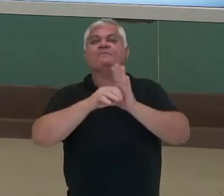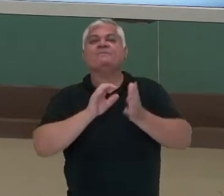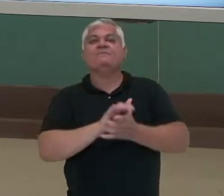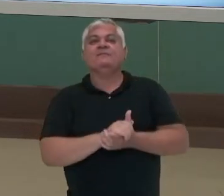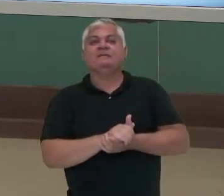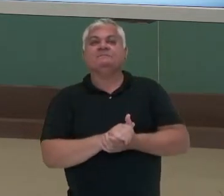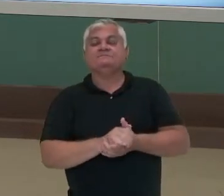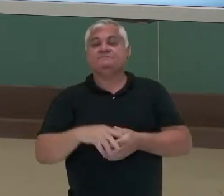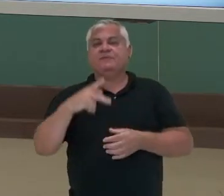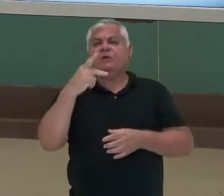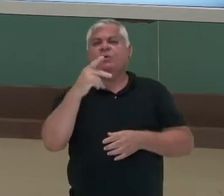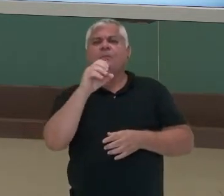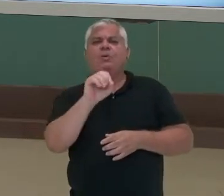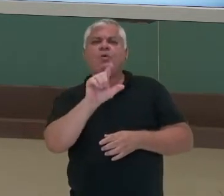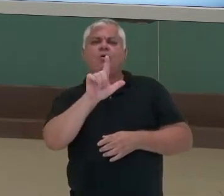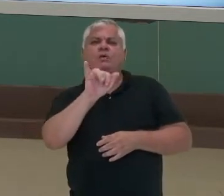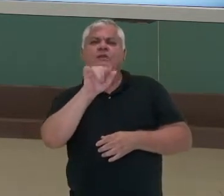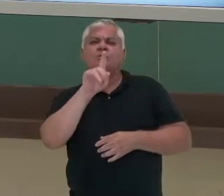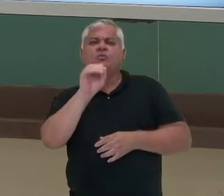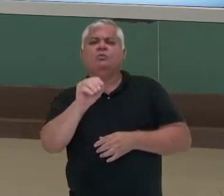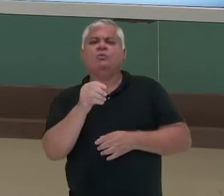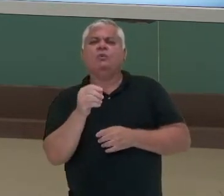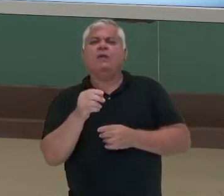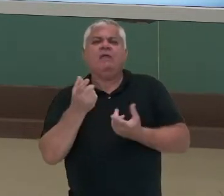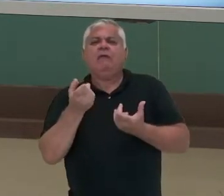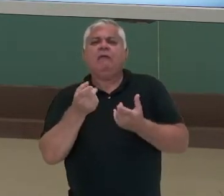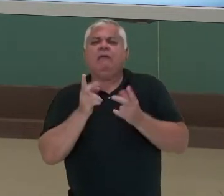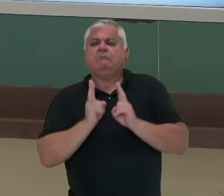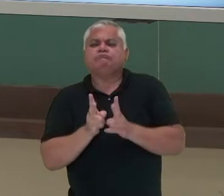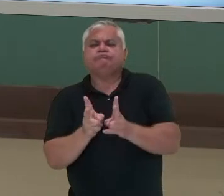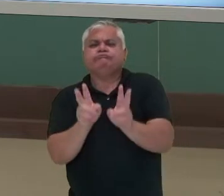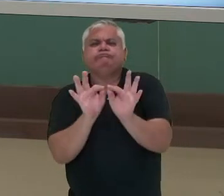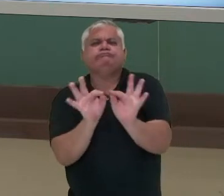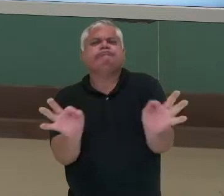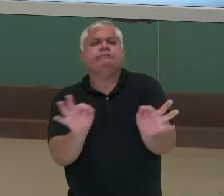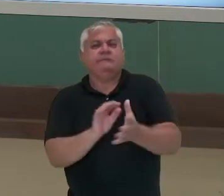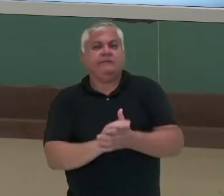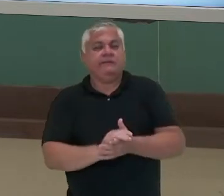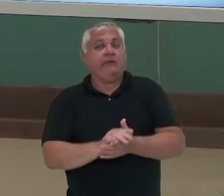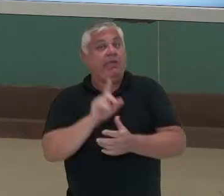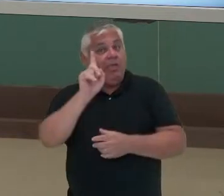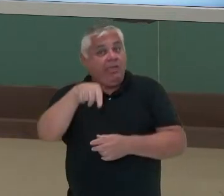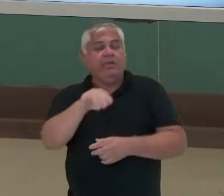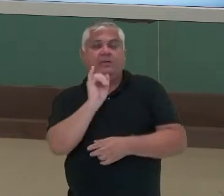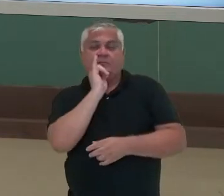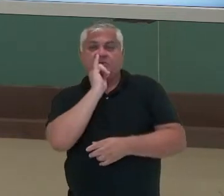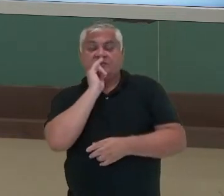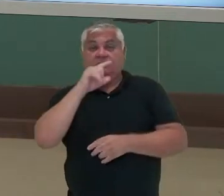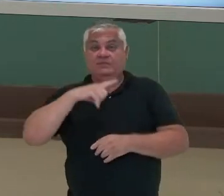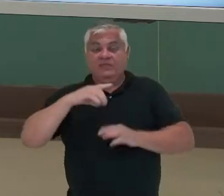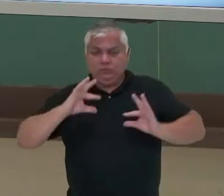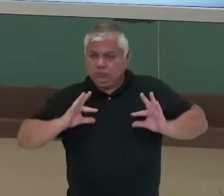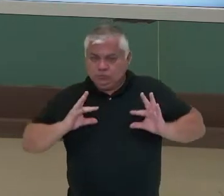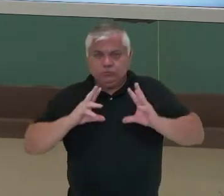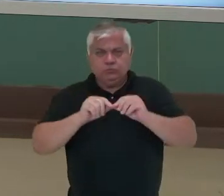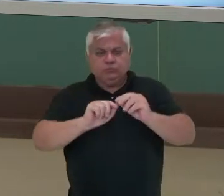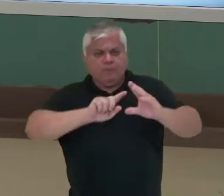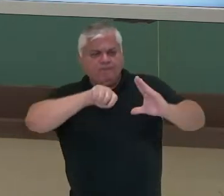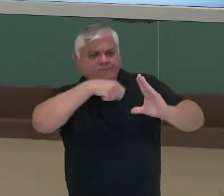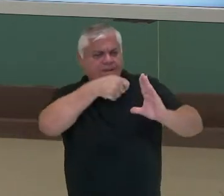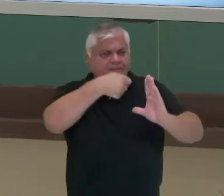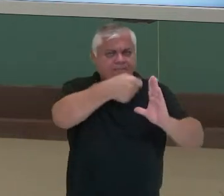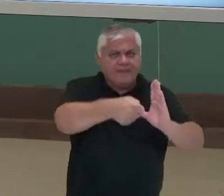aqui. O que é um polígono regular? Polígono regular é exatamente quando eu tenho todos os lados